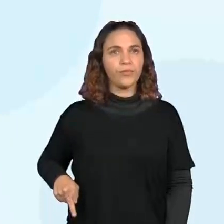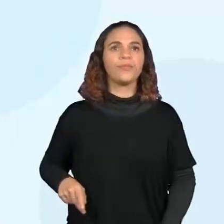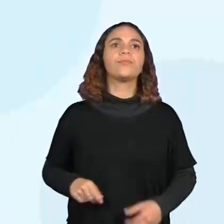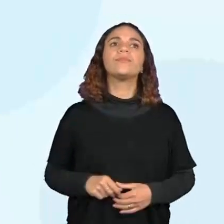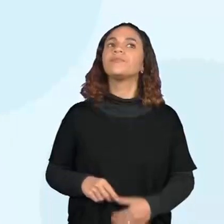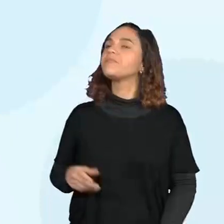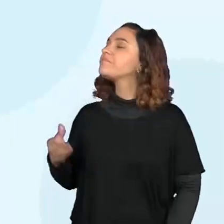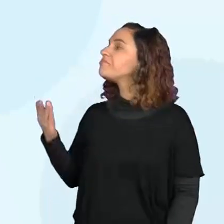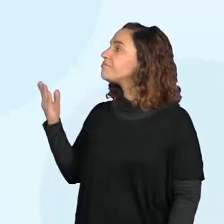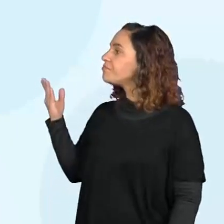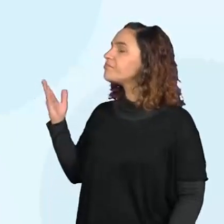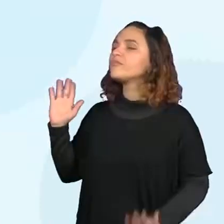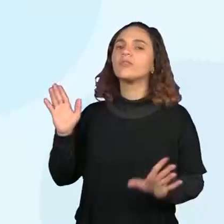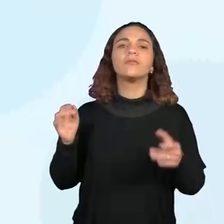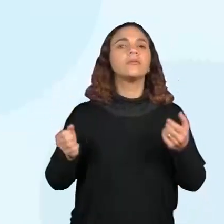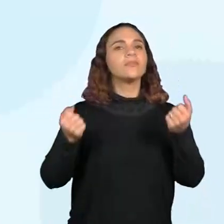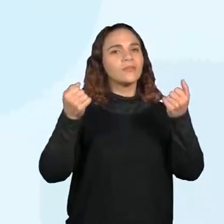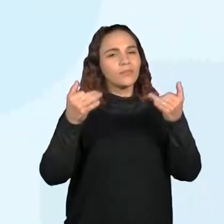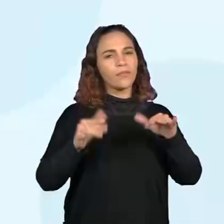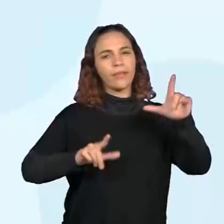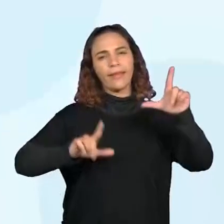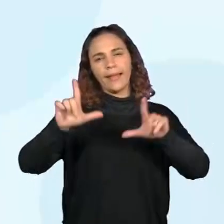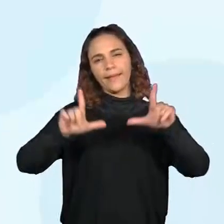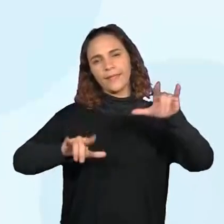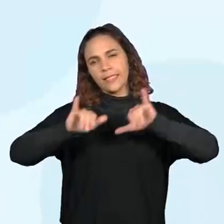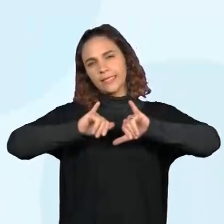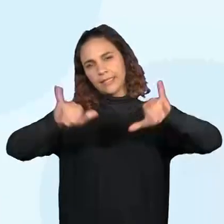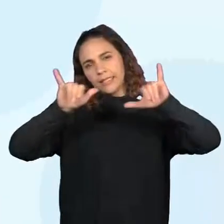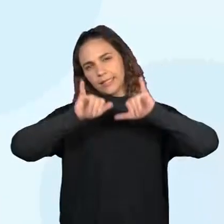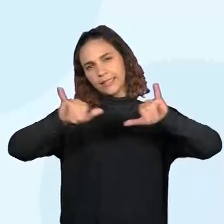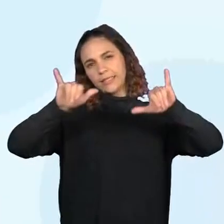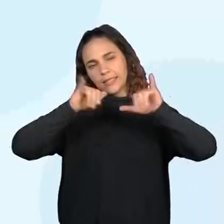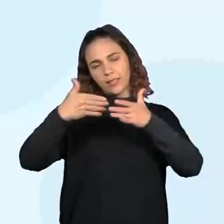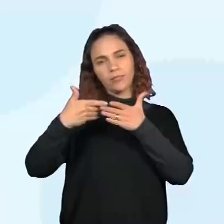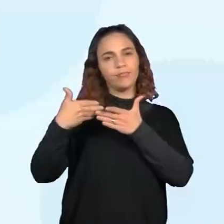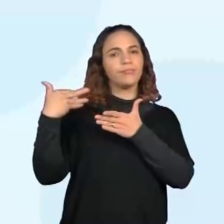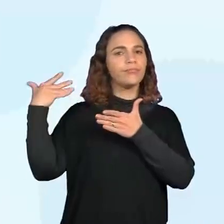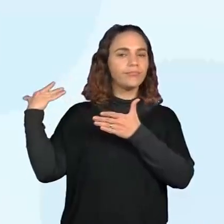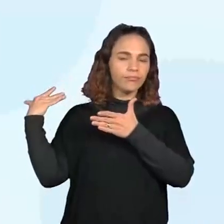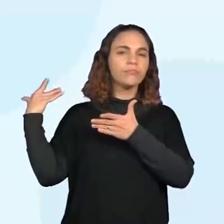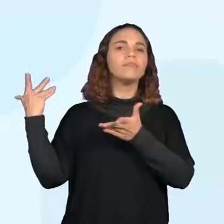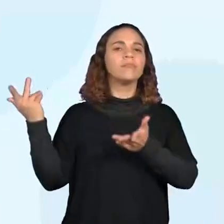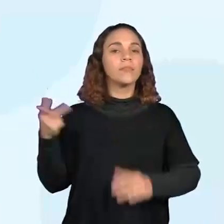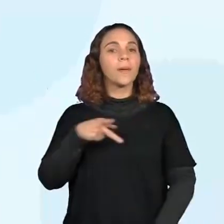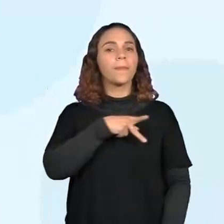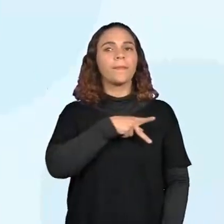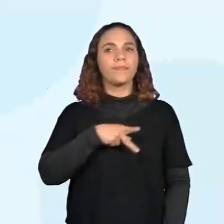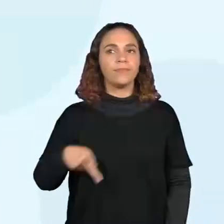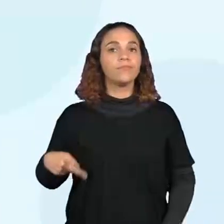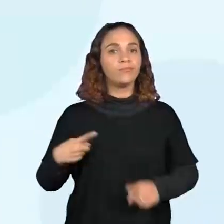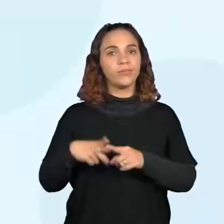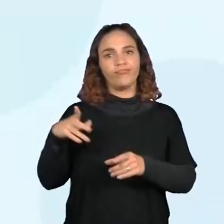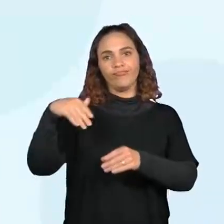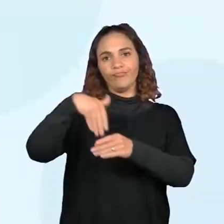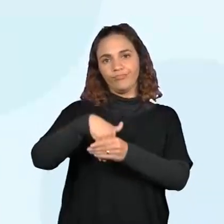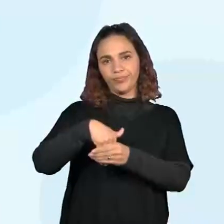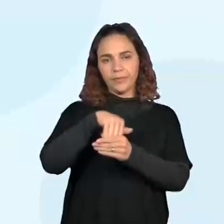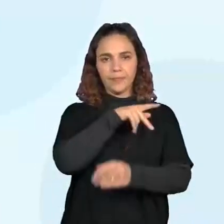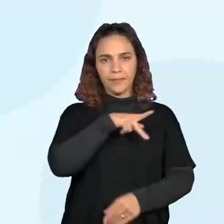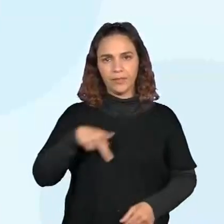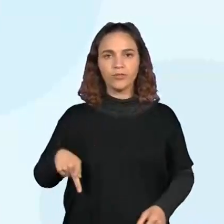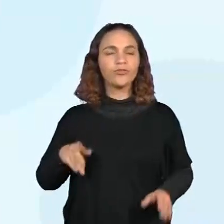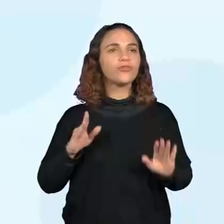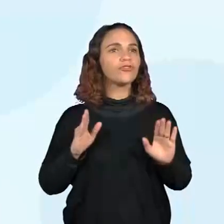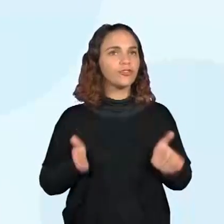falou bastante aí na televisão, nos últimos dias, porque teve aí a eleição, que